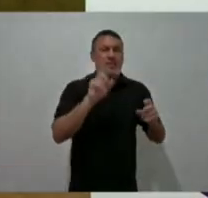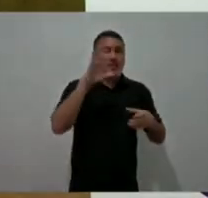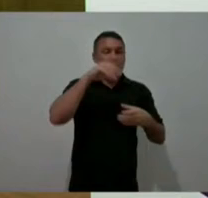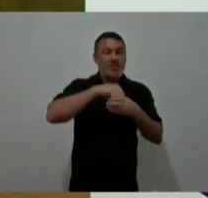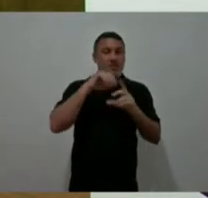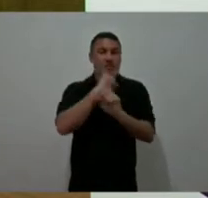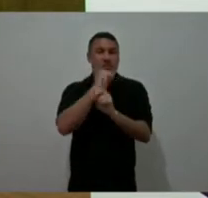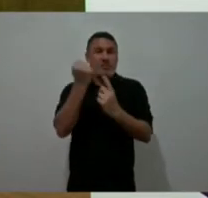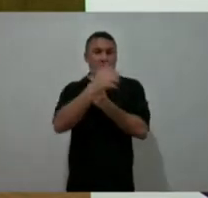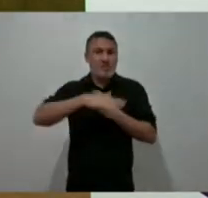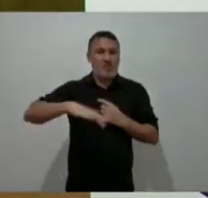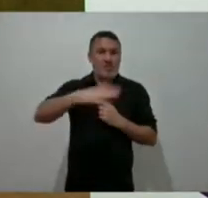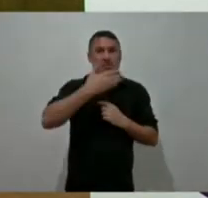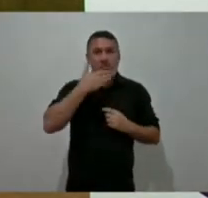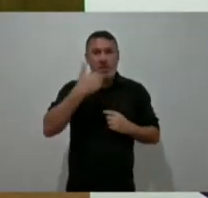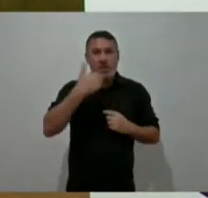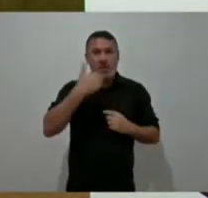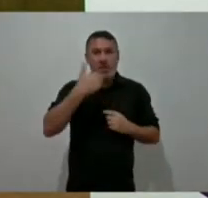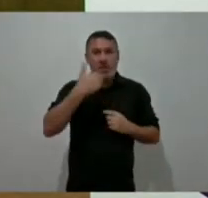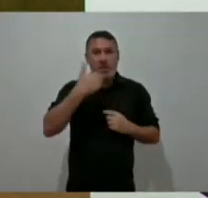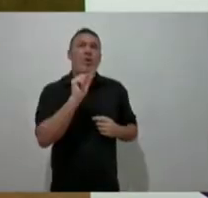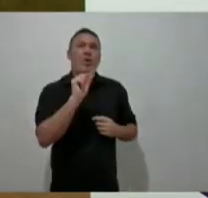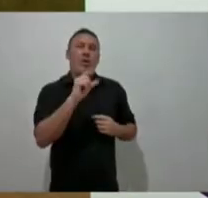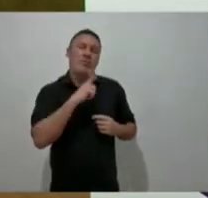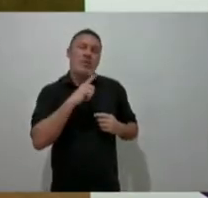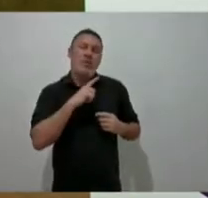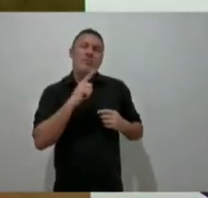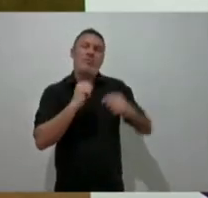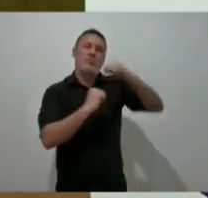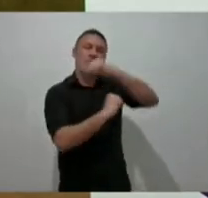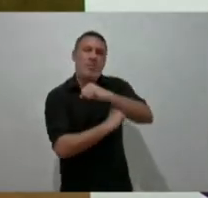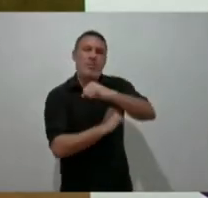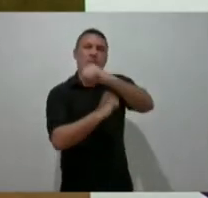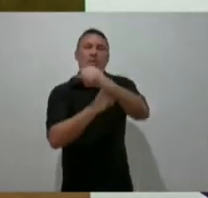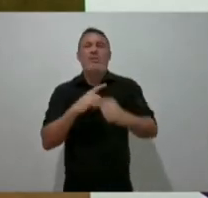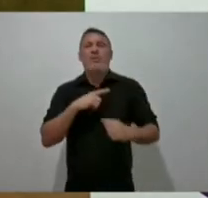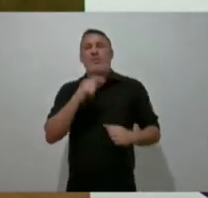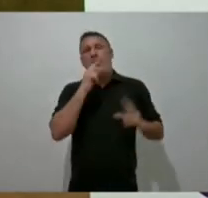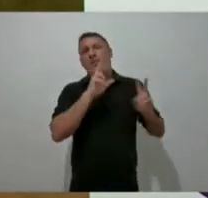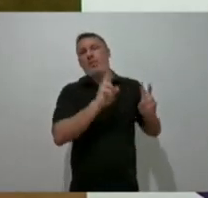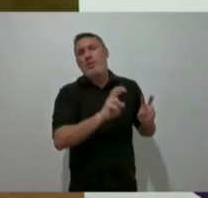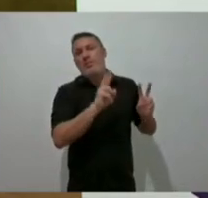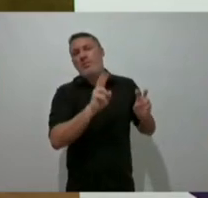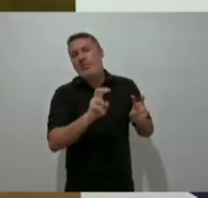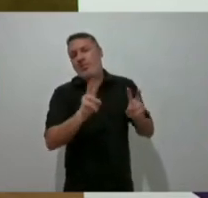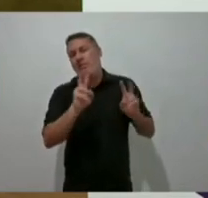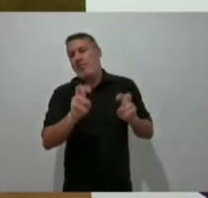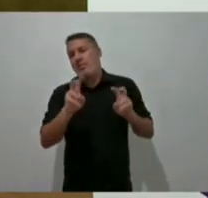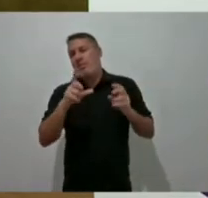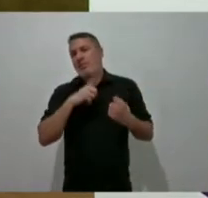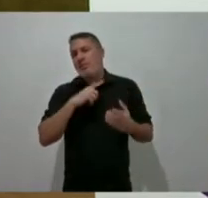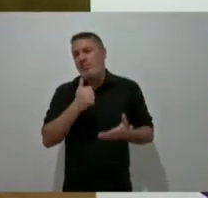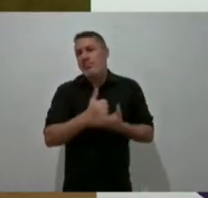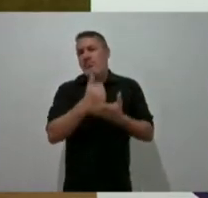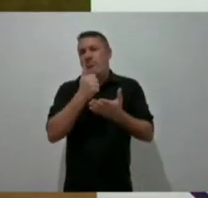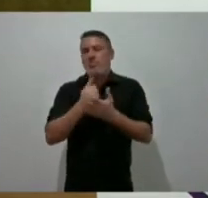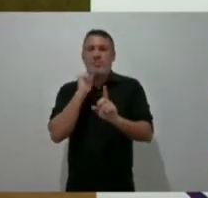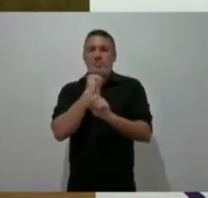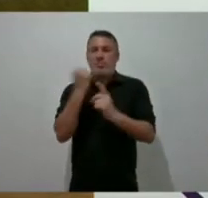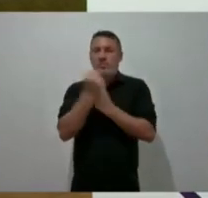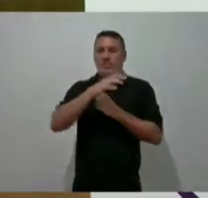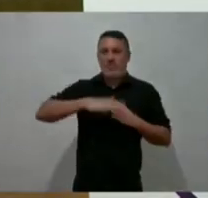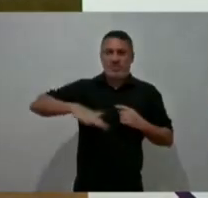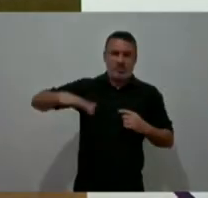observa que cada pilar, ele é constituído de um tema e uma estrutura que sustenta o desenvolvimento da sociedade. Acho que grandes